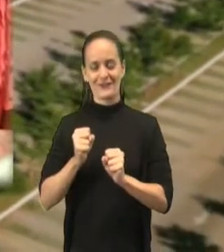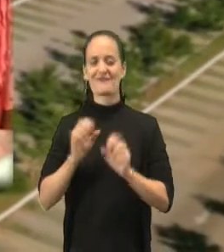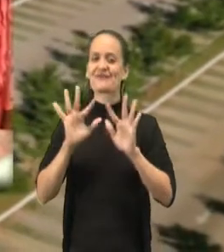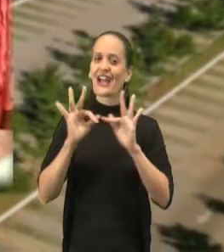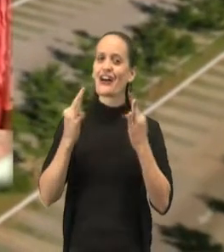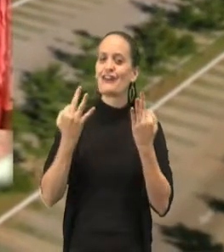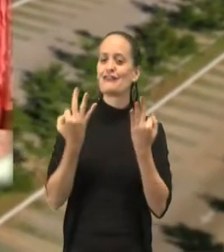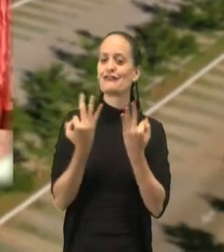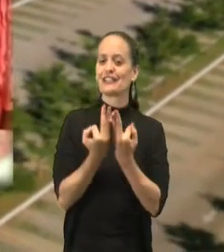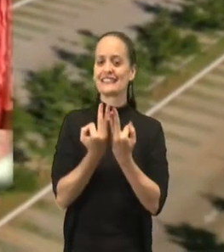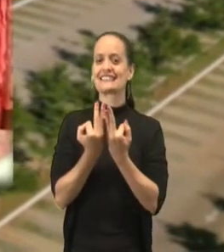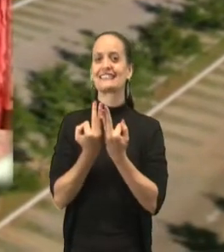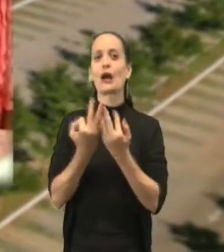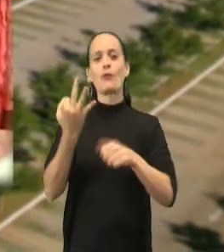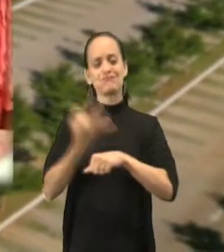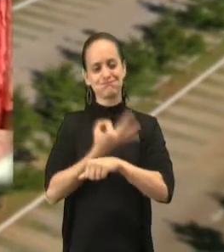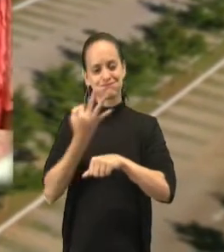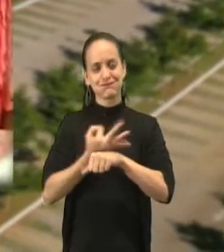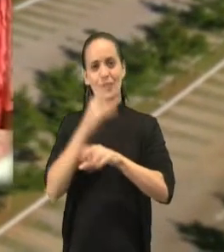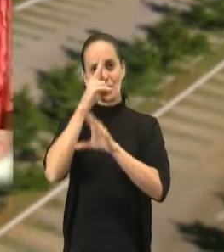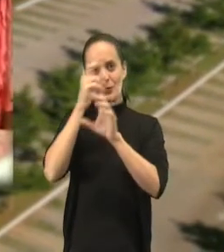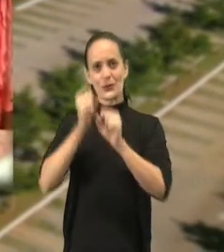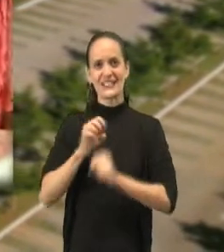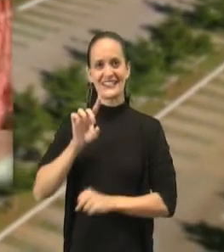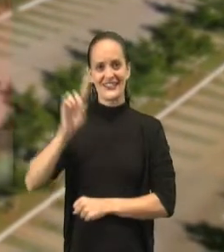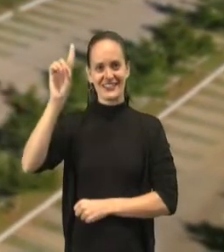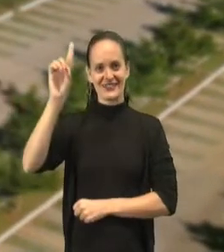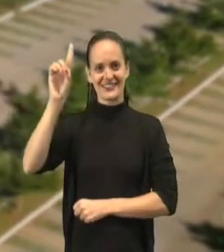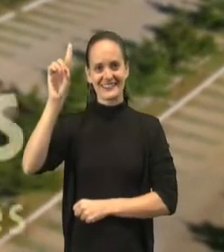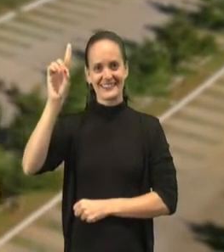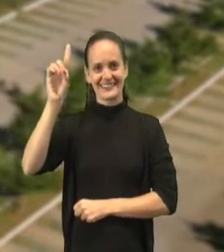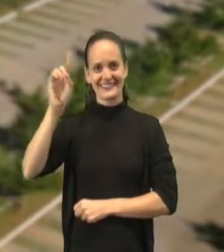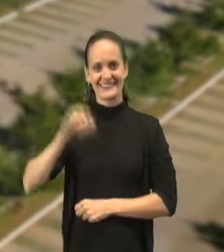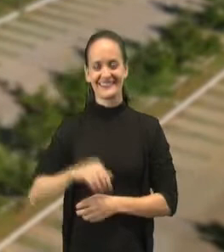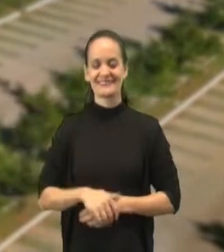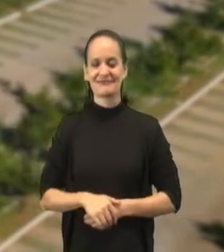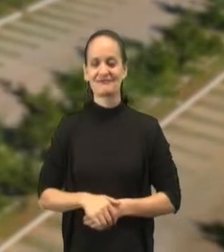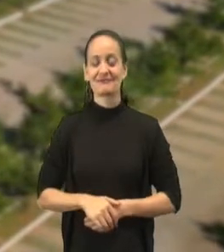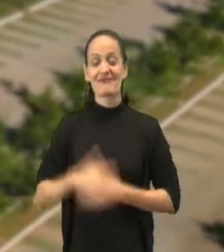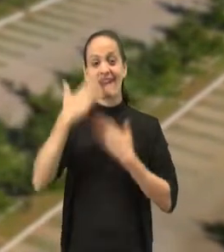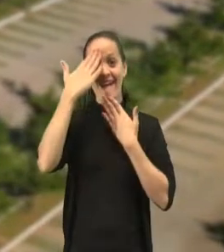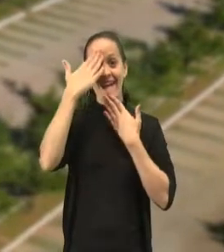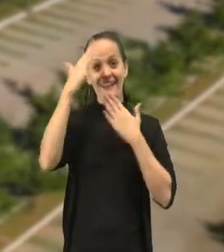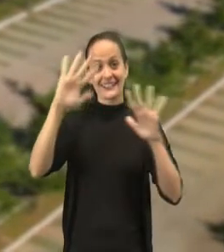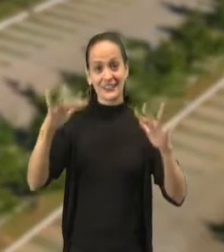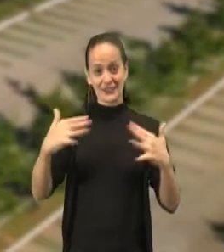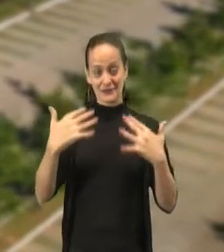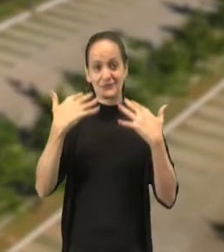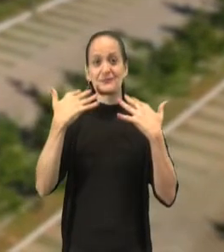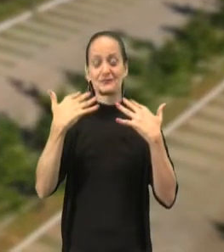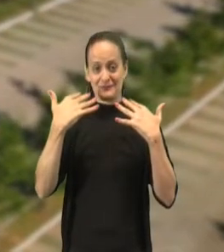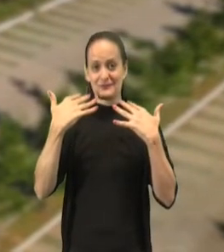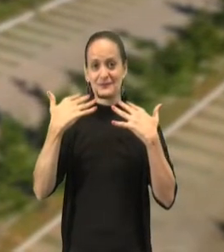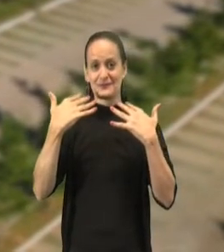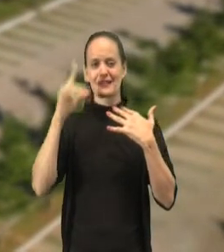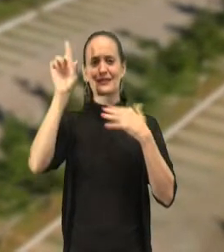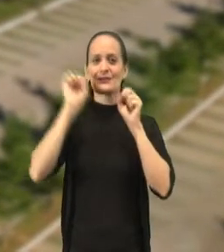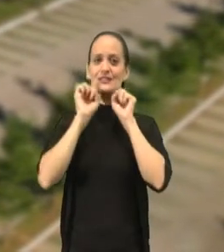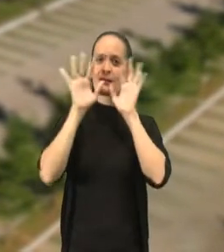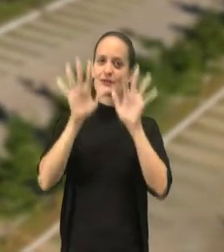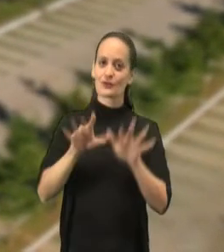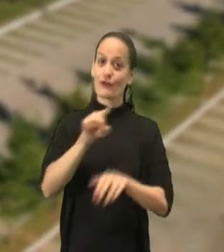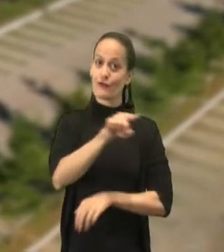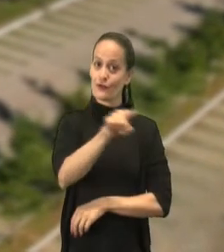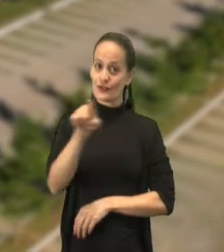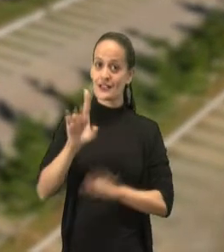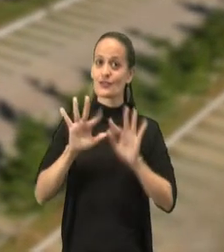Famílias perseverantes no poder de Deus. Agradecemos pela sua atenção. Que Deus abençoe